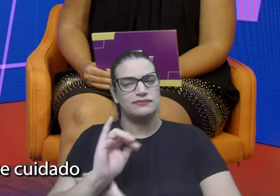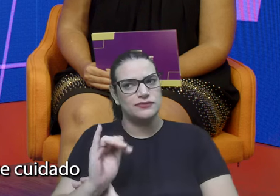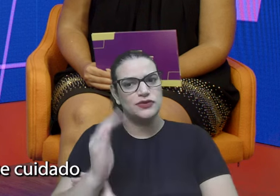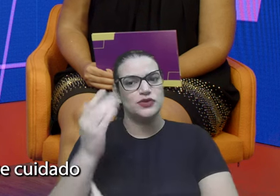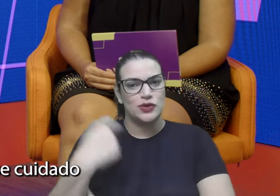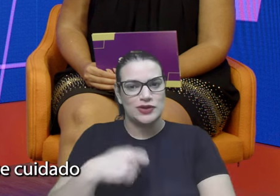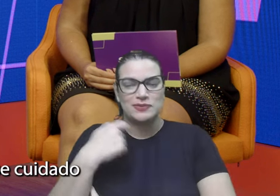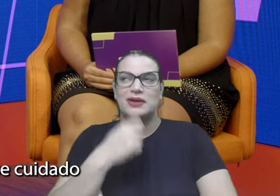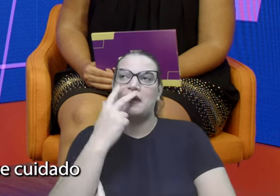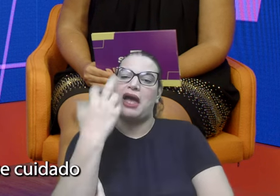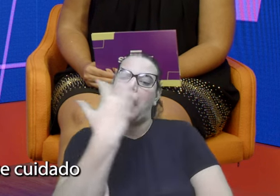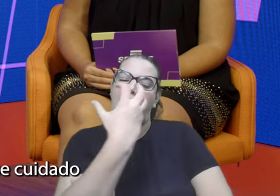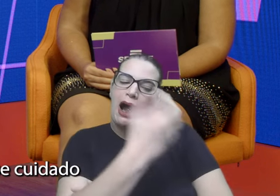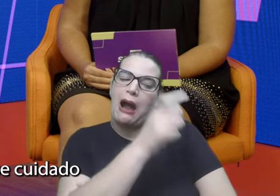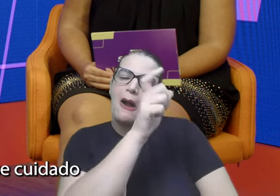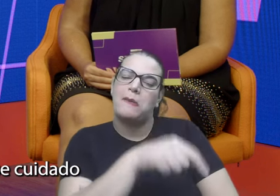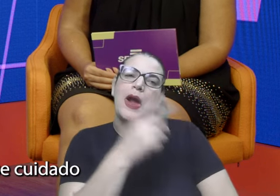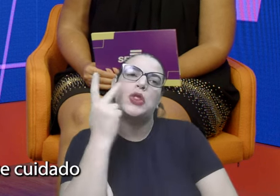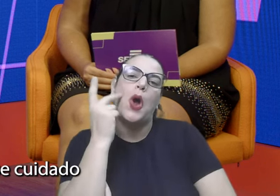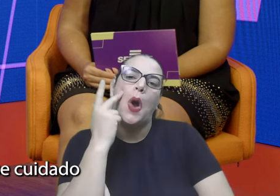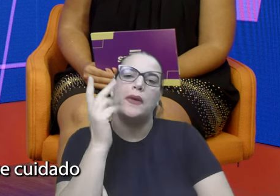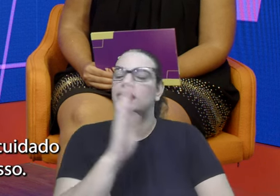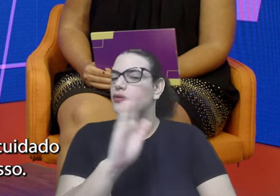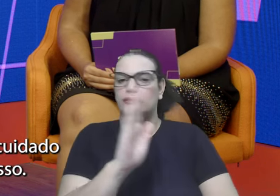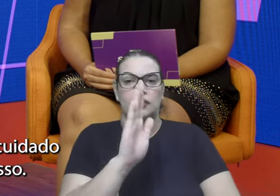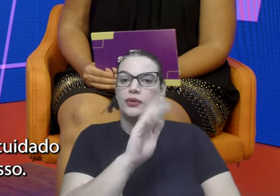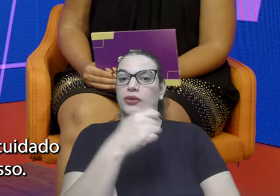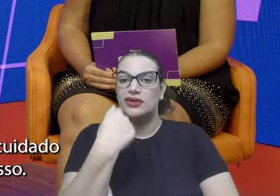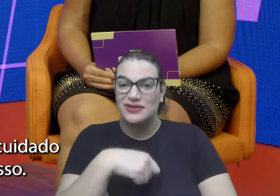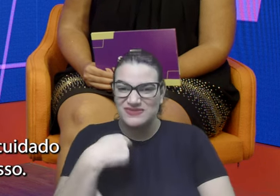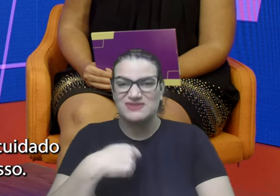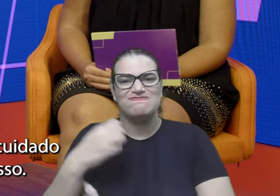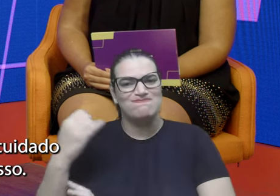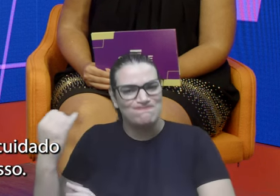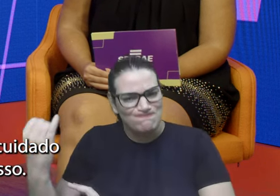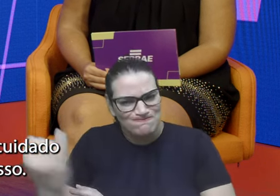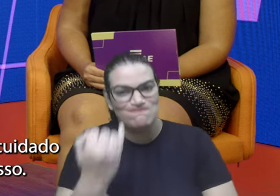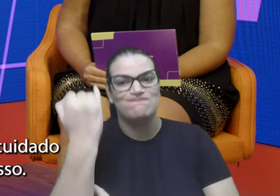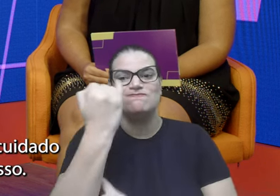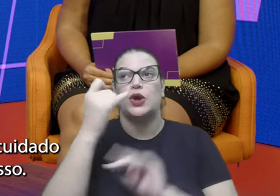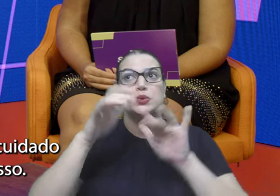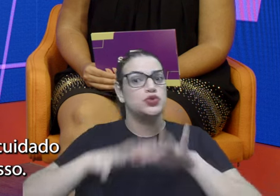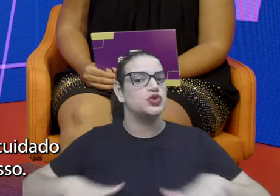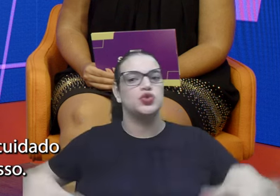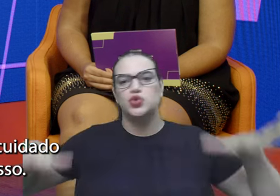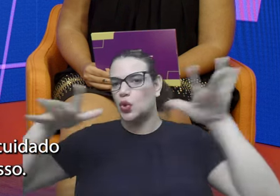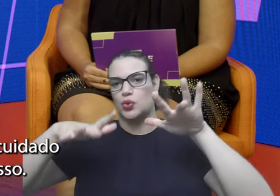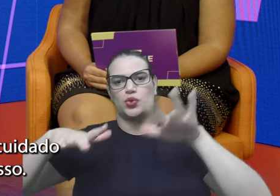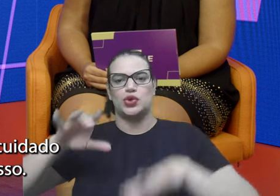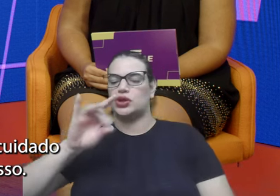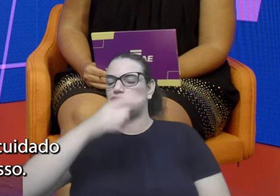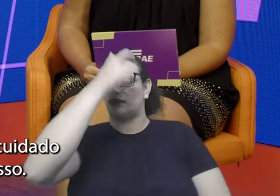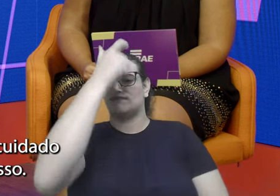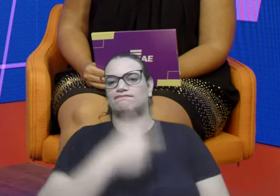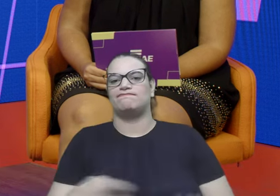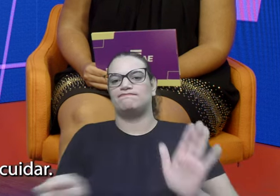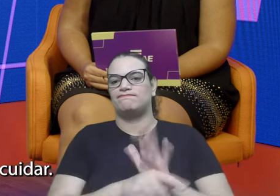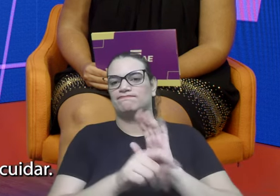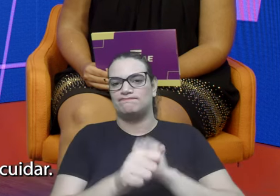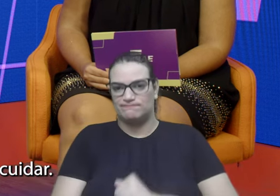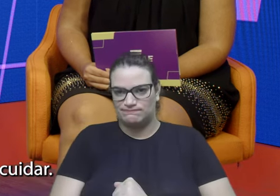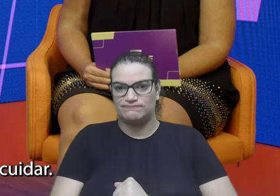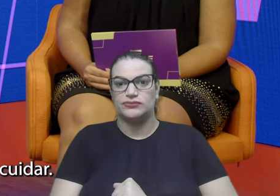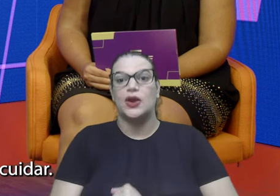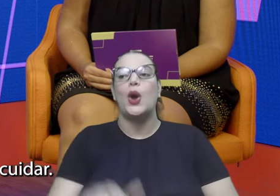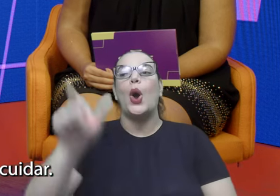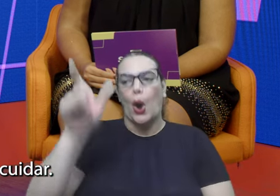precisamos não Romantizar esse cuidado e trazer esse cuidado como um cuidado de todos e não exclusivo nosso então